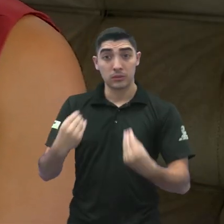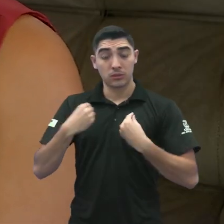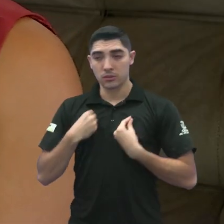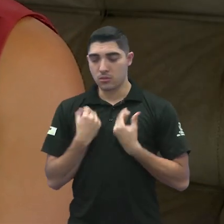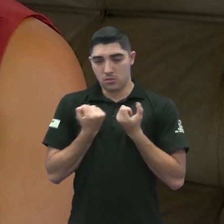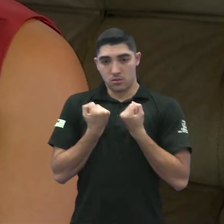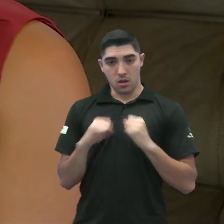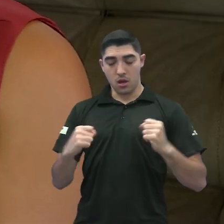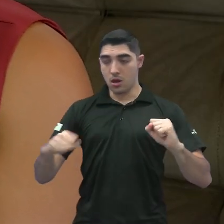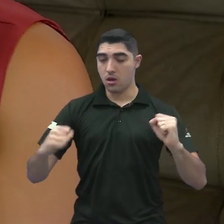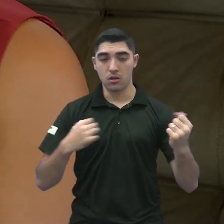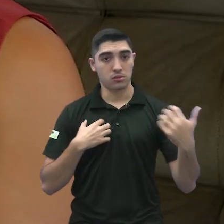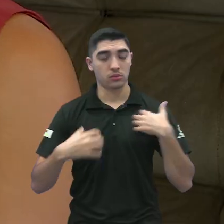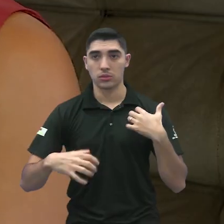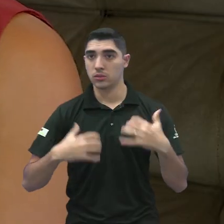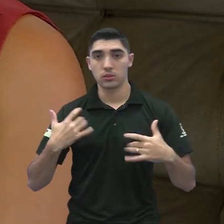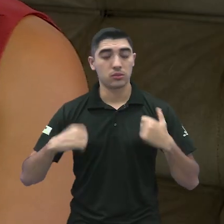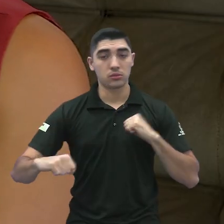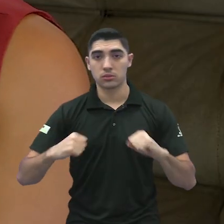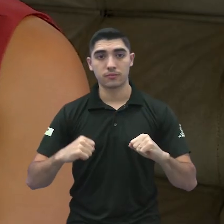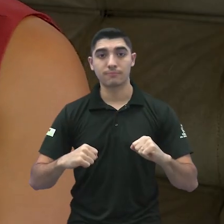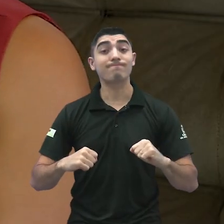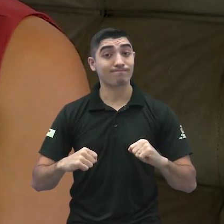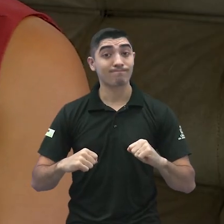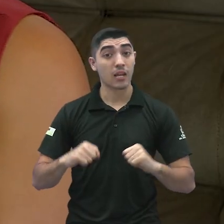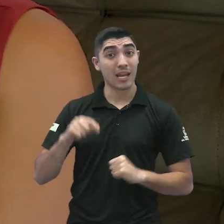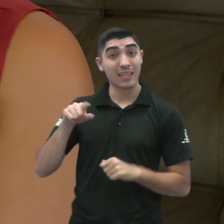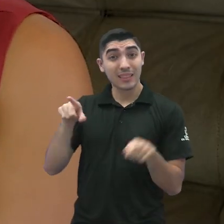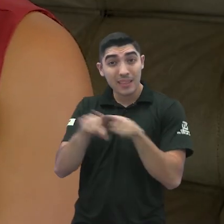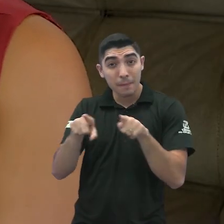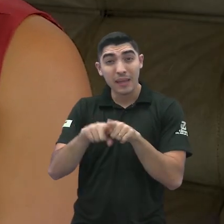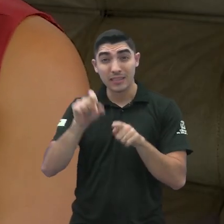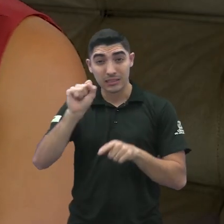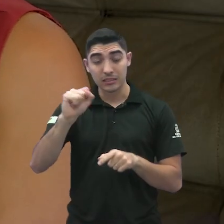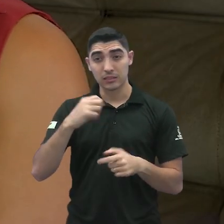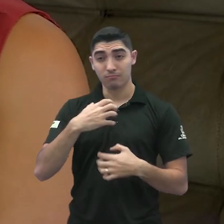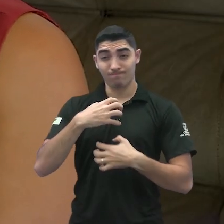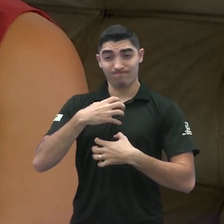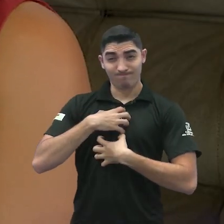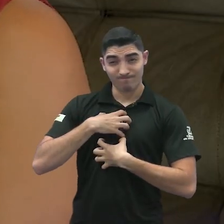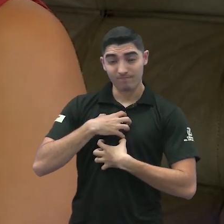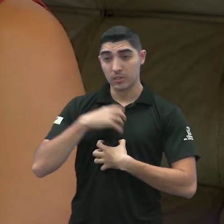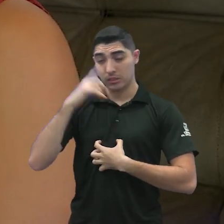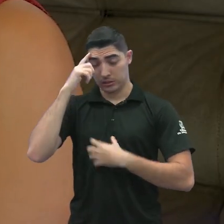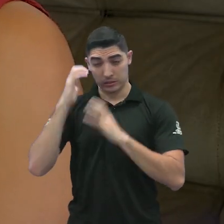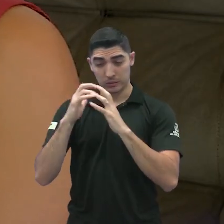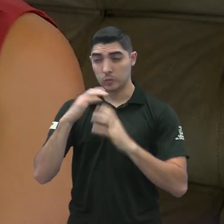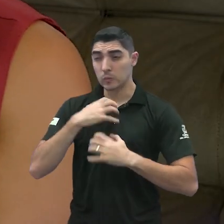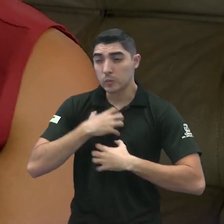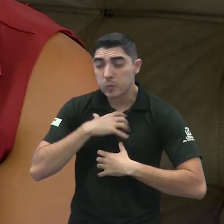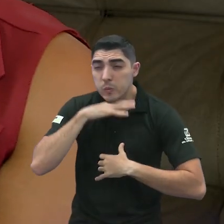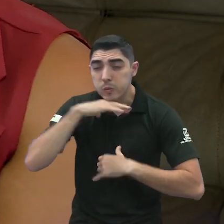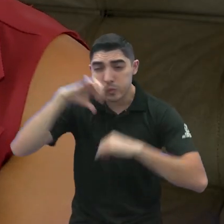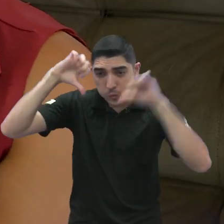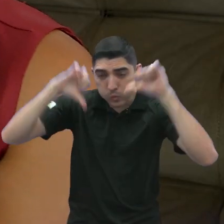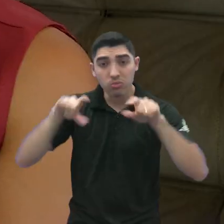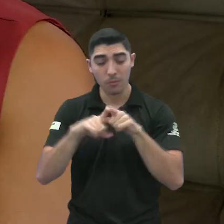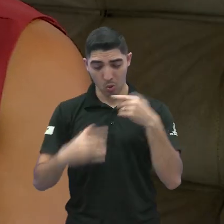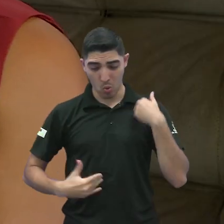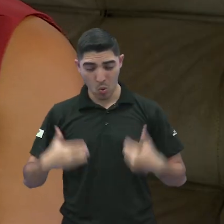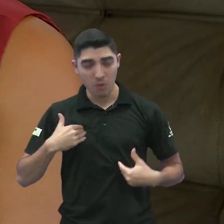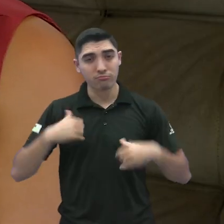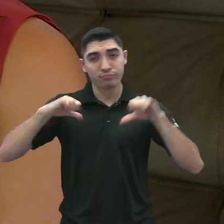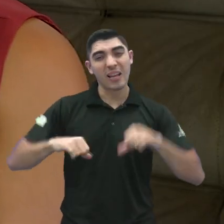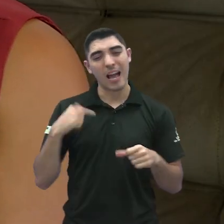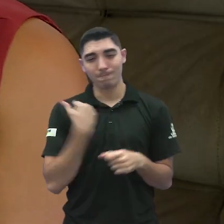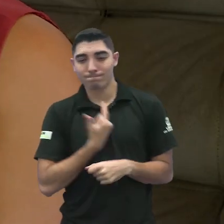bastante. Acaba causando desregulação, né? E automaticamente, quando o mental está afetado, o físico também afeta.